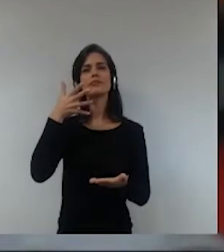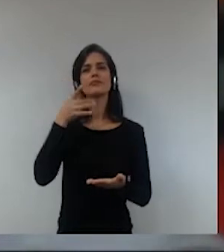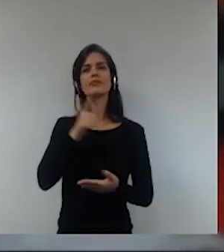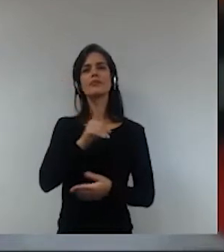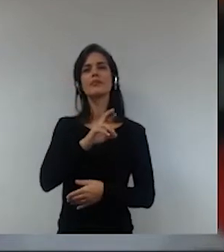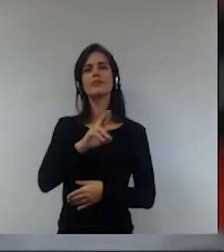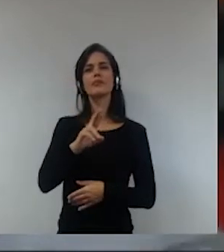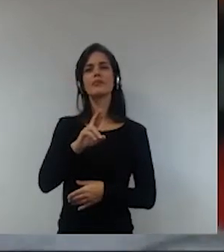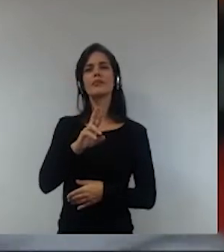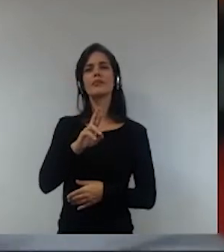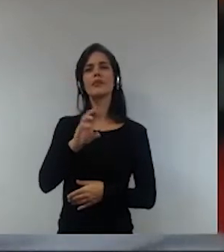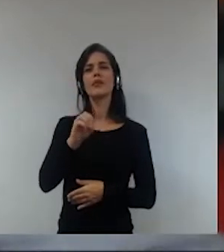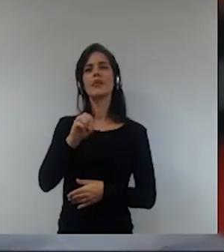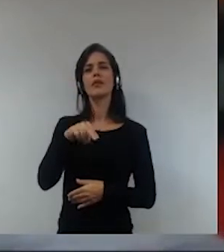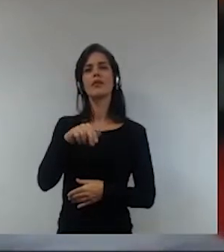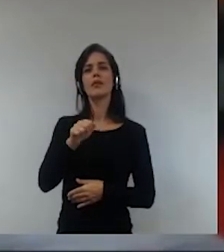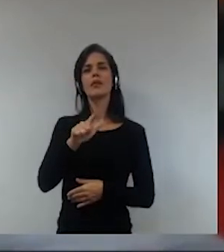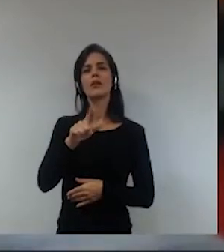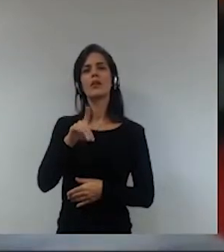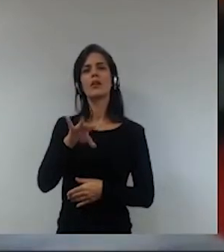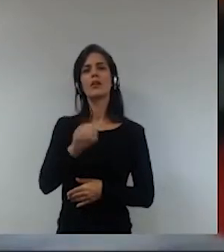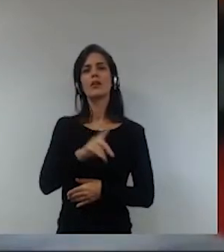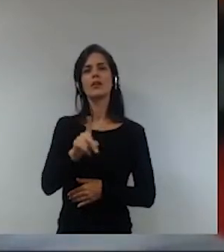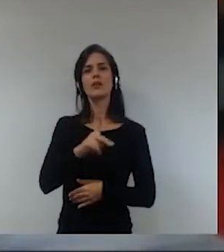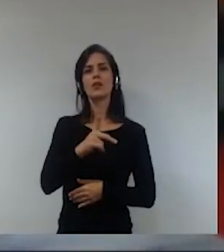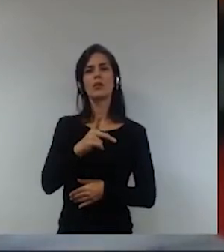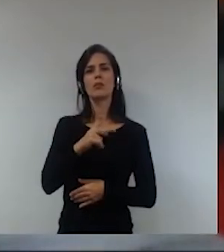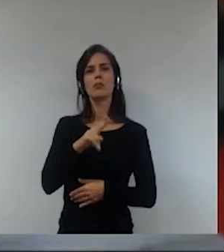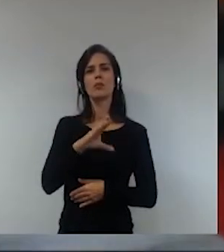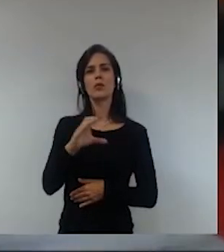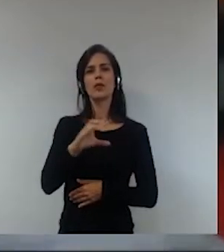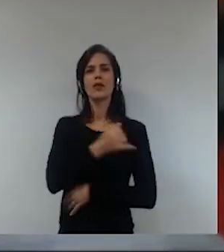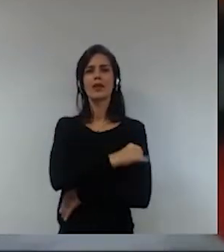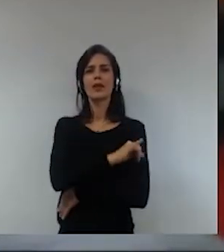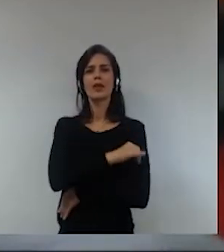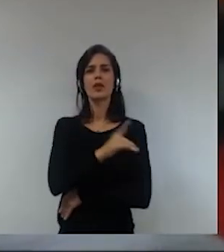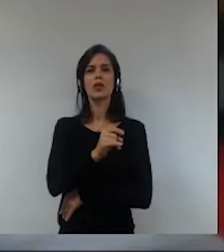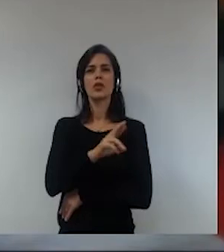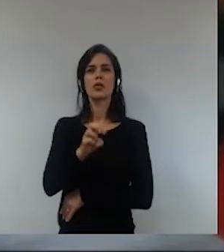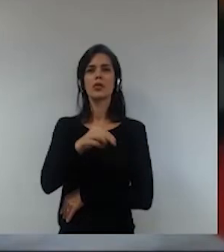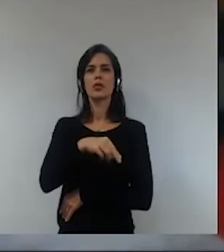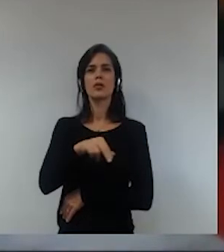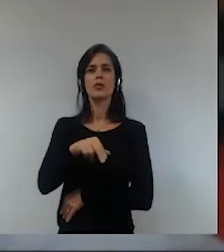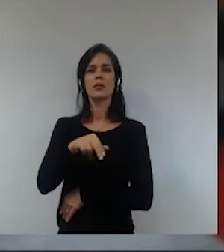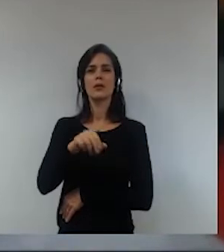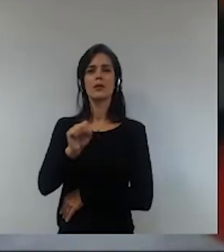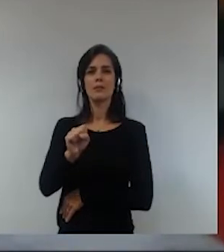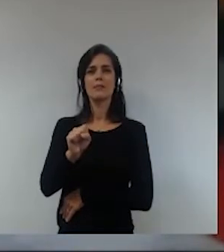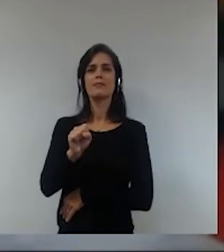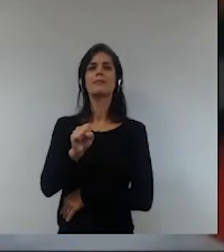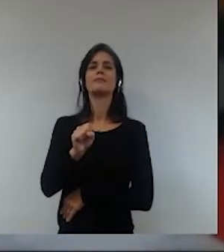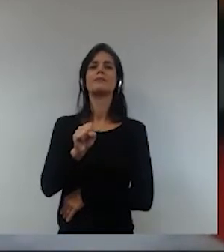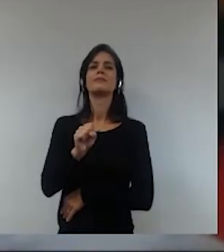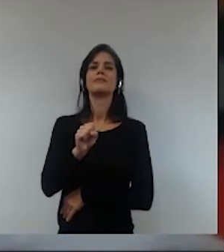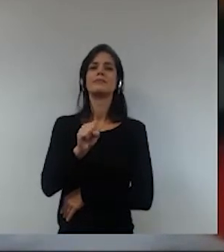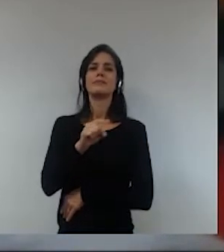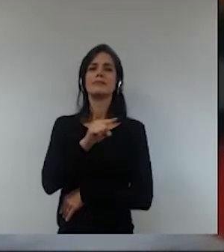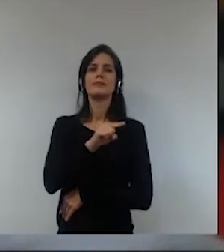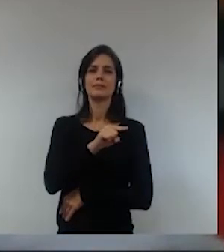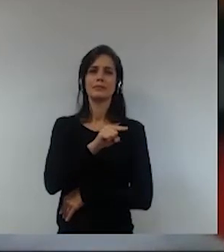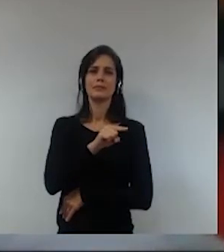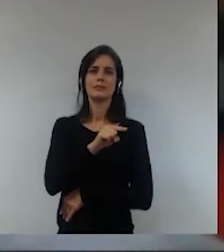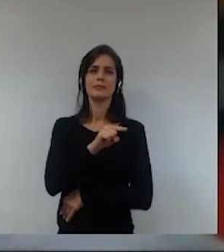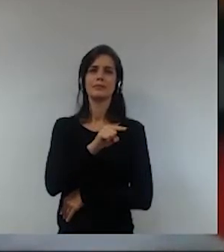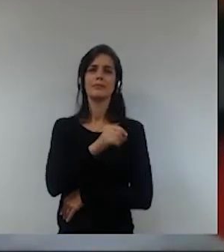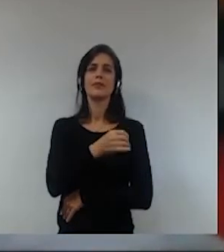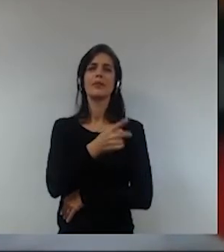doutor Ronaldo Kremer, professor da PUC do Rio, doutor e mestre em processo civil pela PUC de São Paulo, presidente